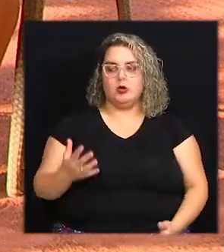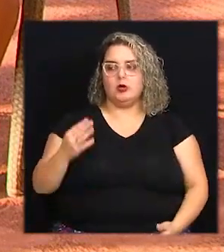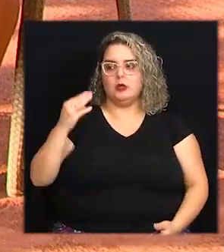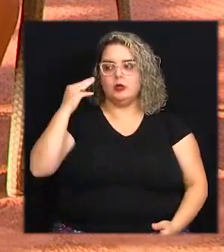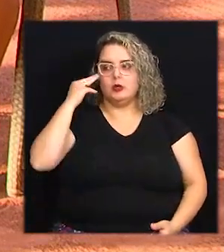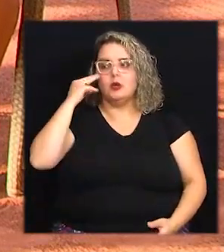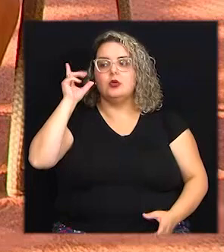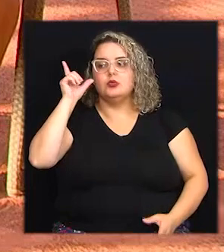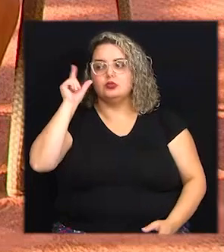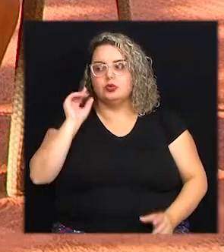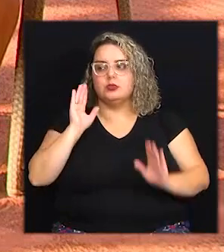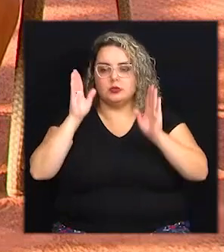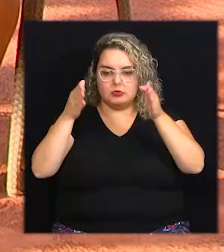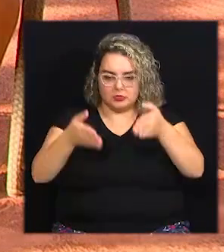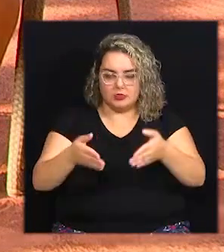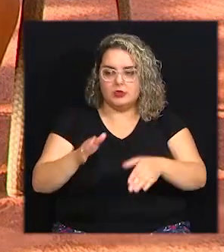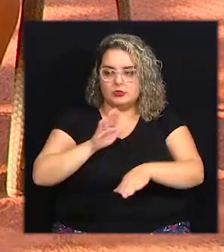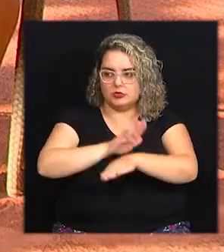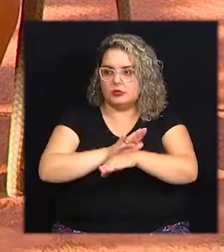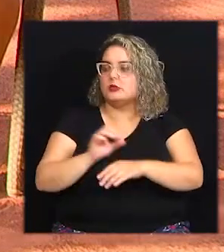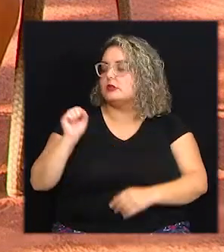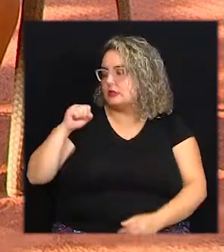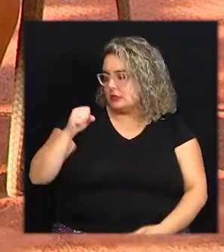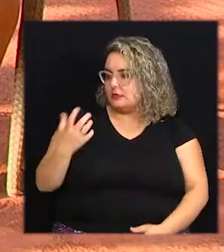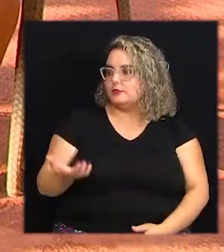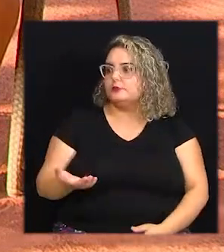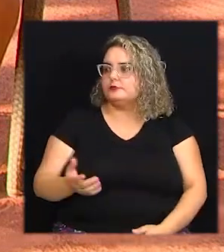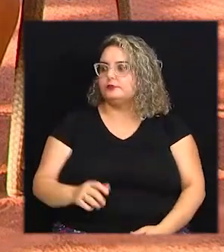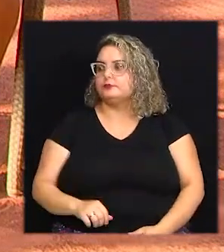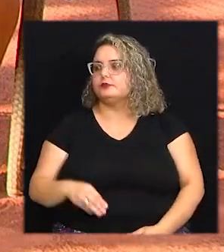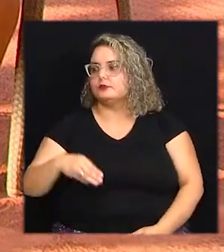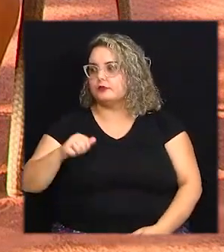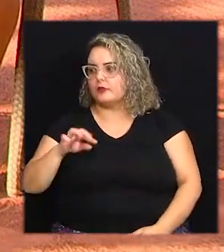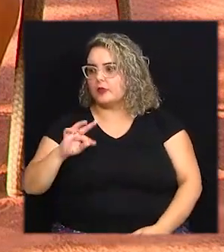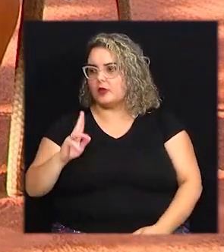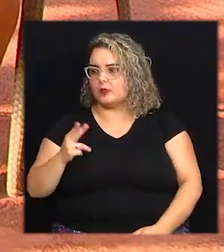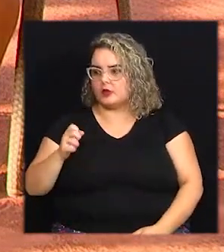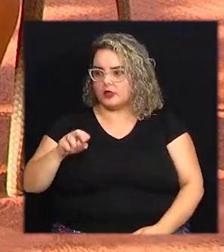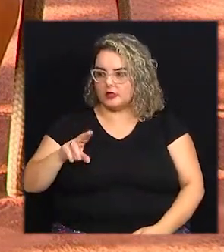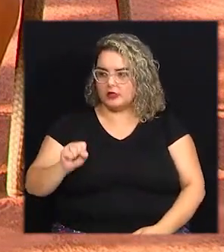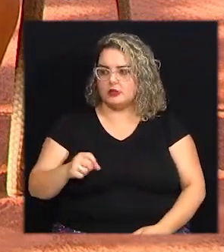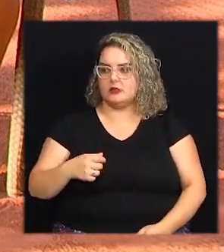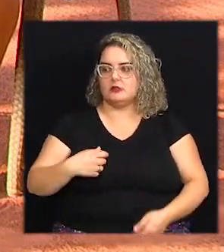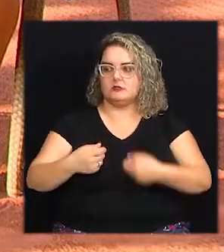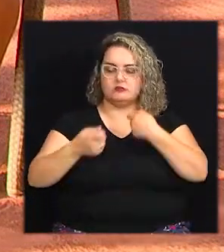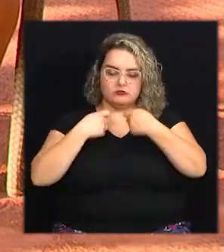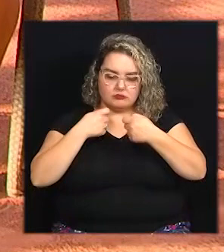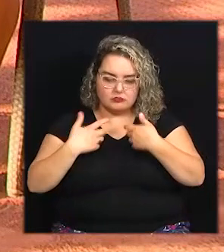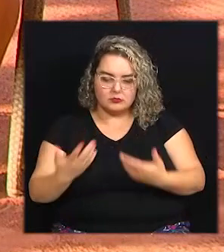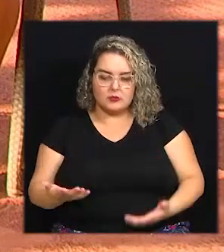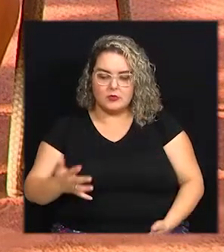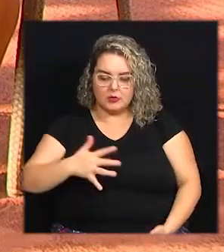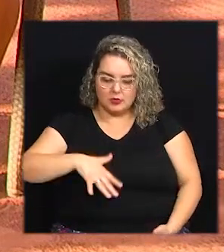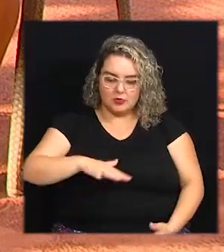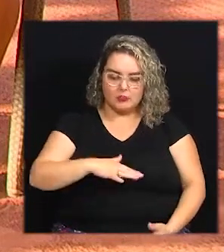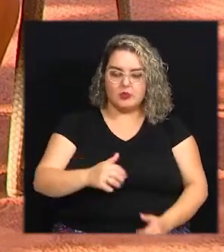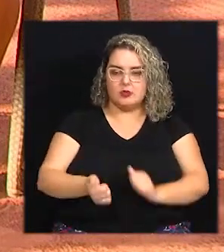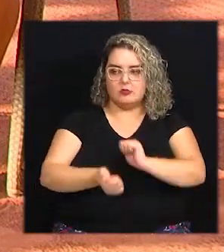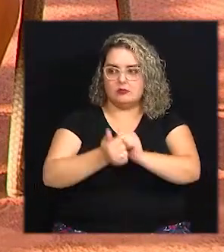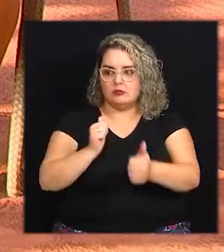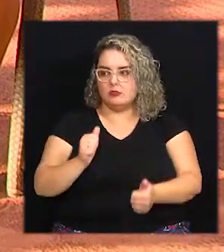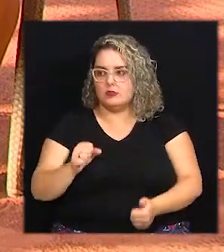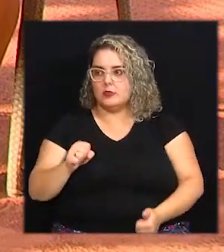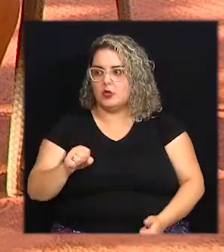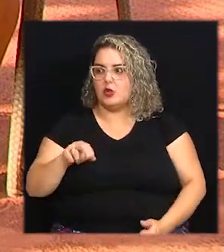Sim. a cabeça já ajuda no foco também. Sim. Agora, Matheus, sempre quando eu entrevisto um atleta, alguém do mundo do